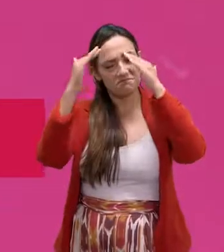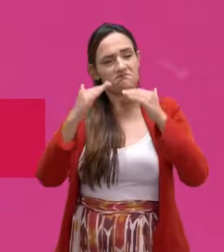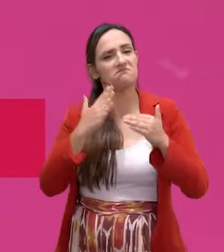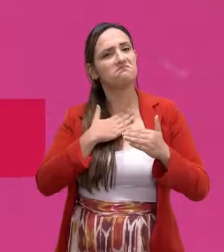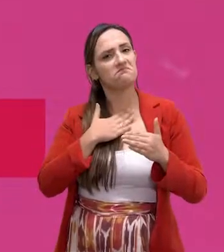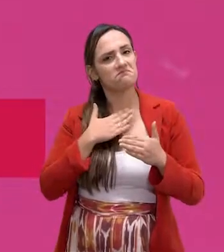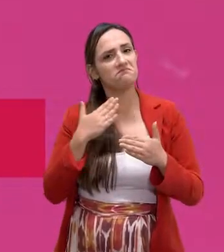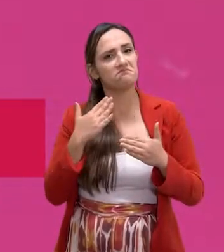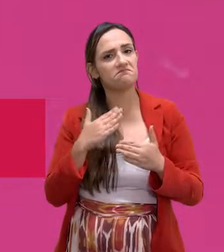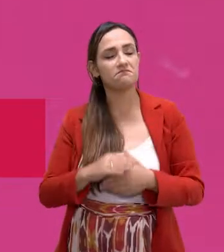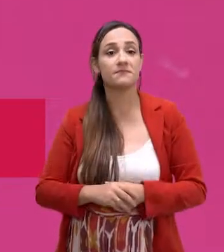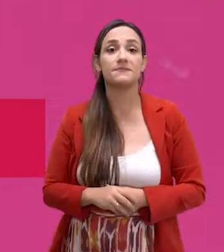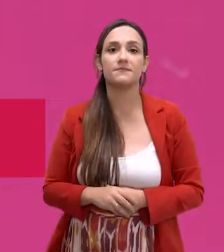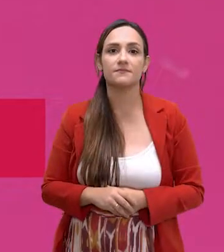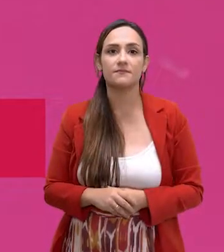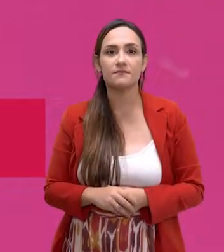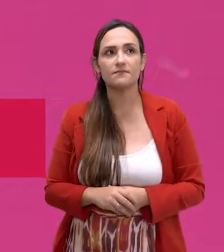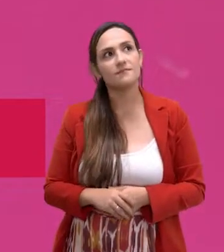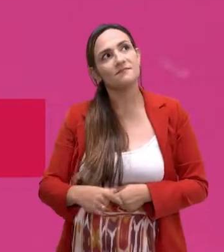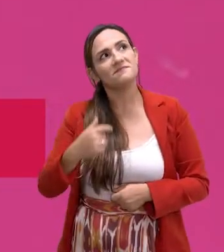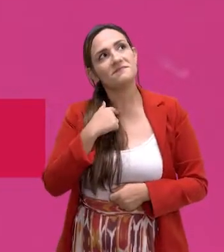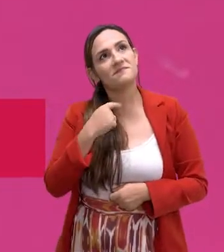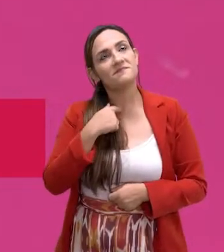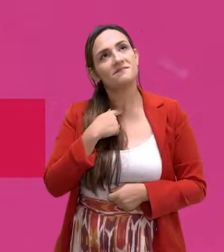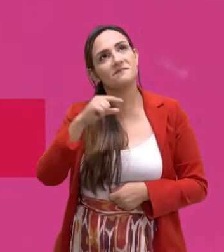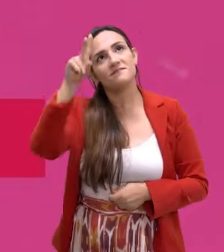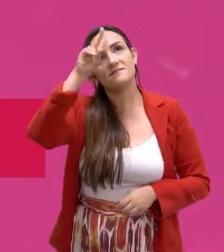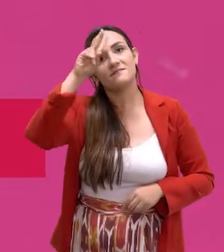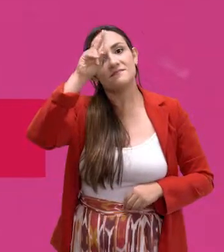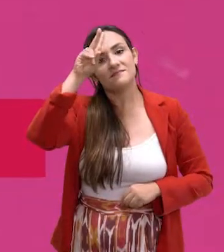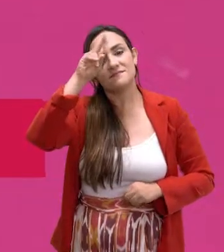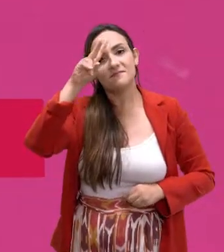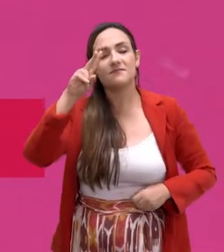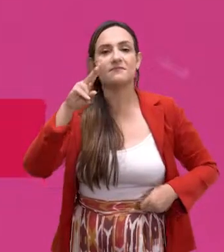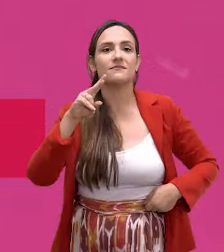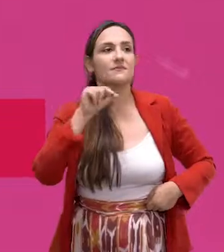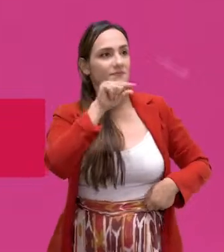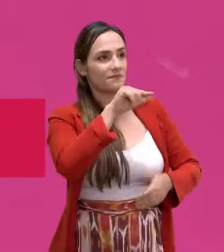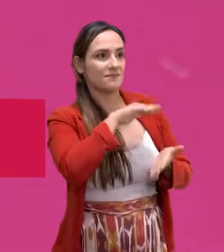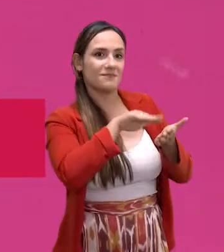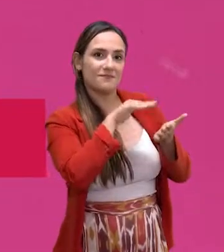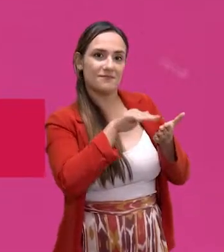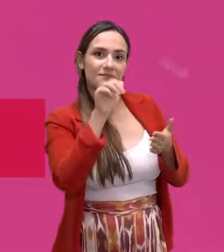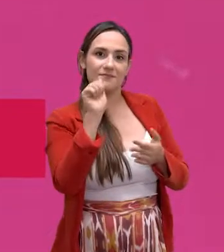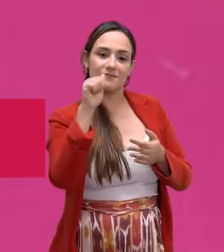visão muito clara, né, do fim do ano, primeiro com a secretária Ana Carolina